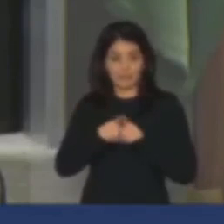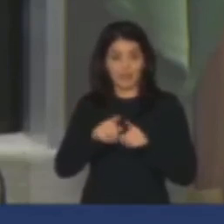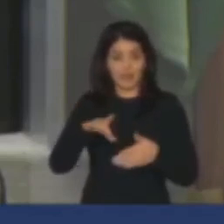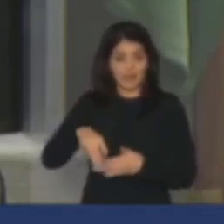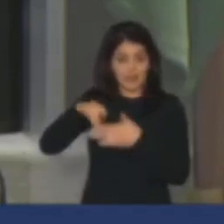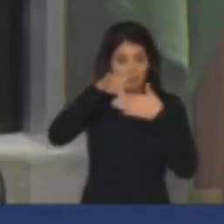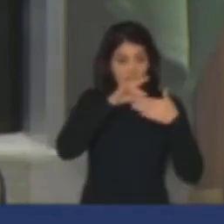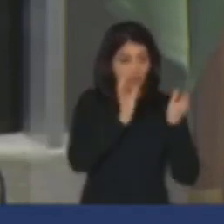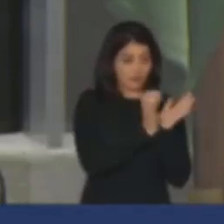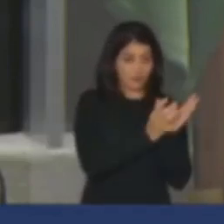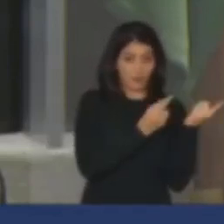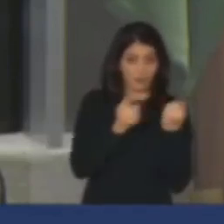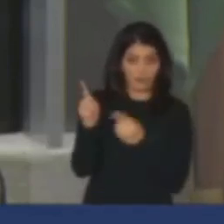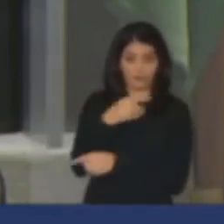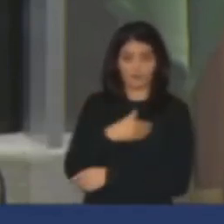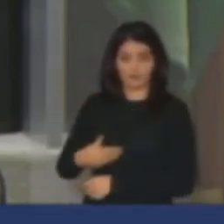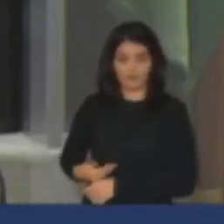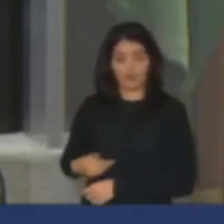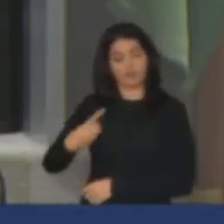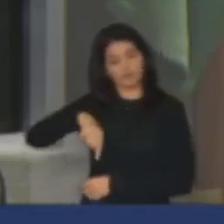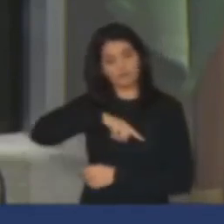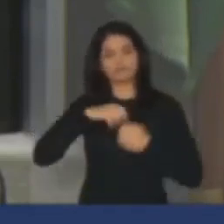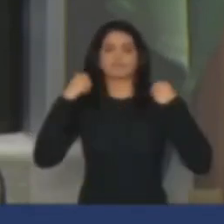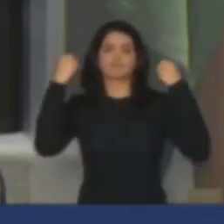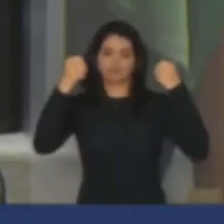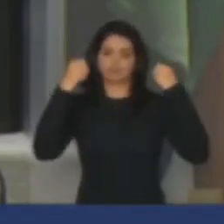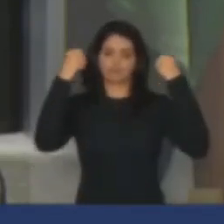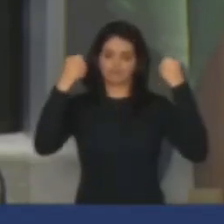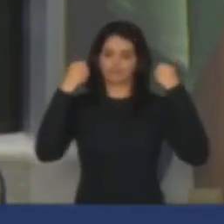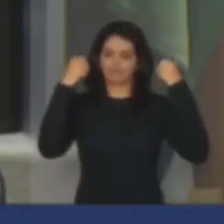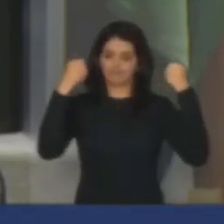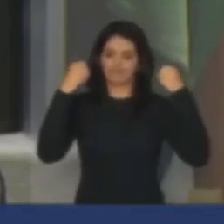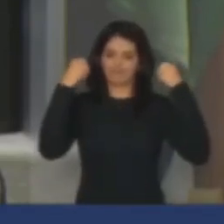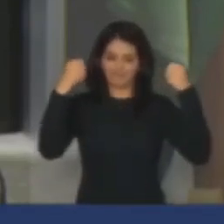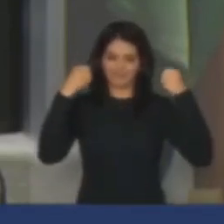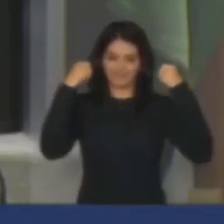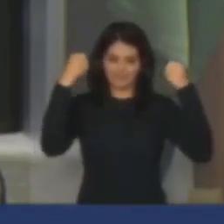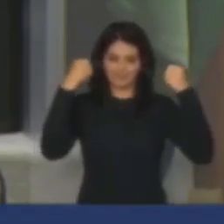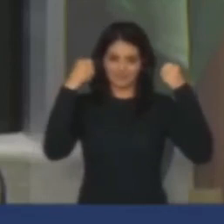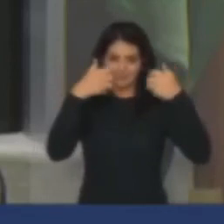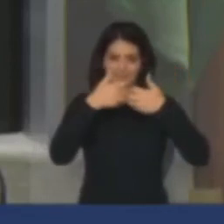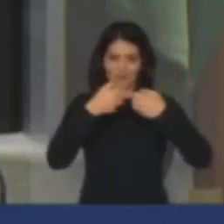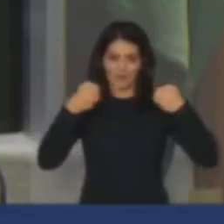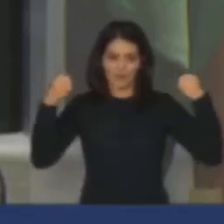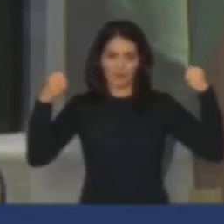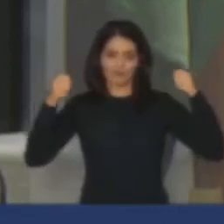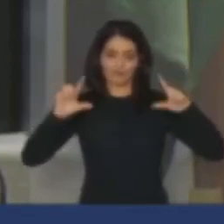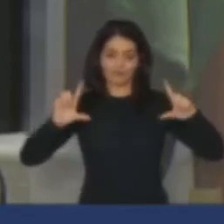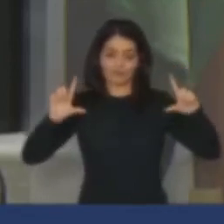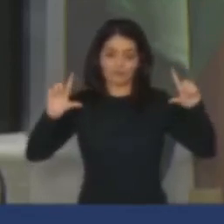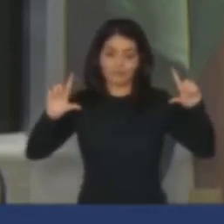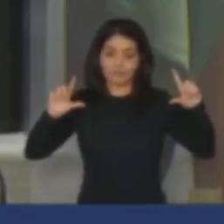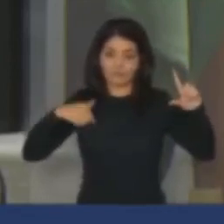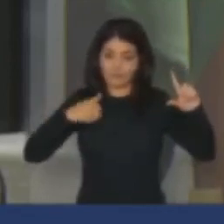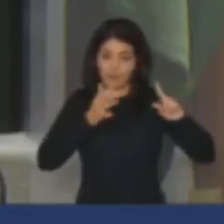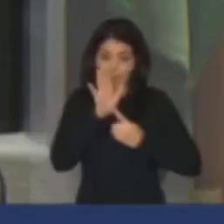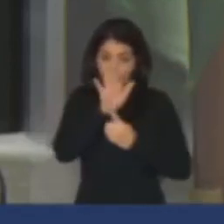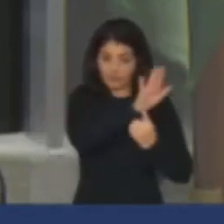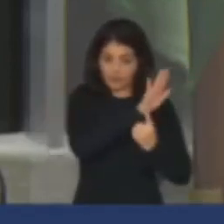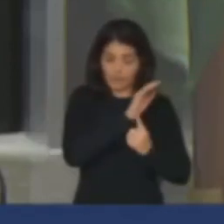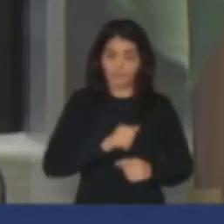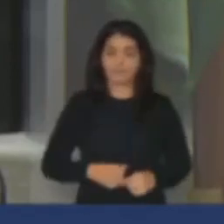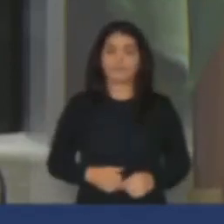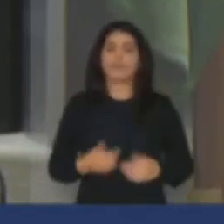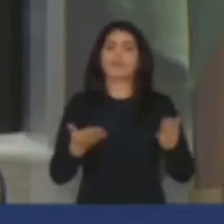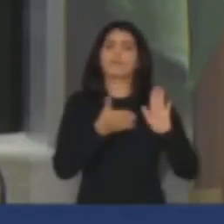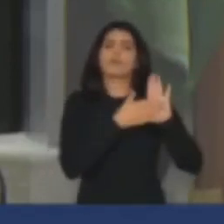que junto conosco fazem essa manifestação aqui hoje no plenário da Câmara. Presidente, esta